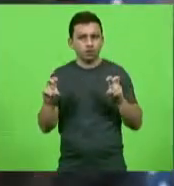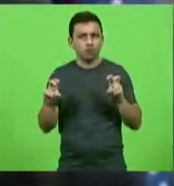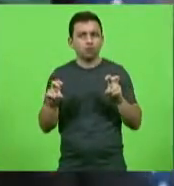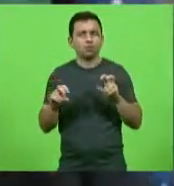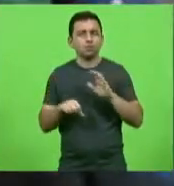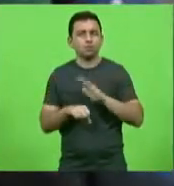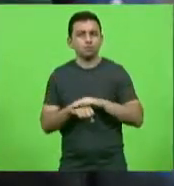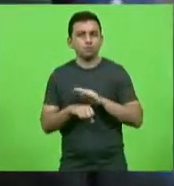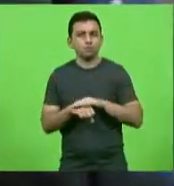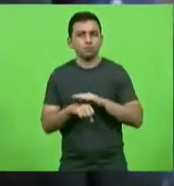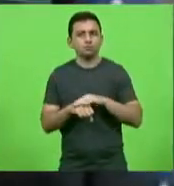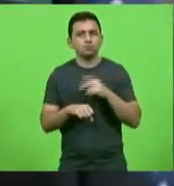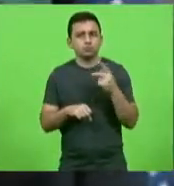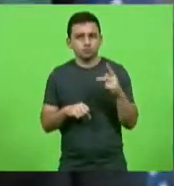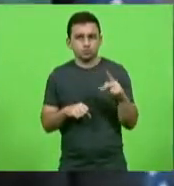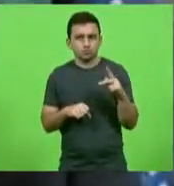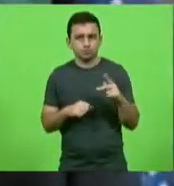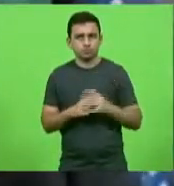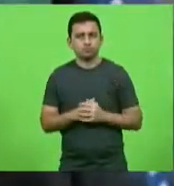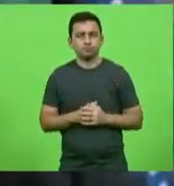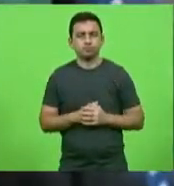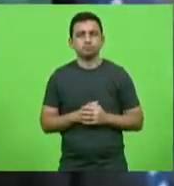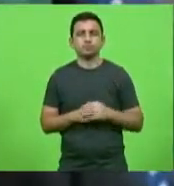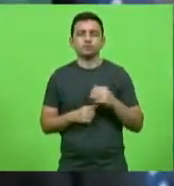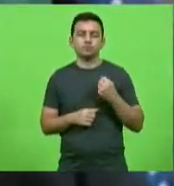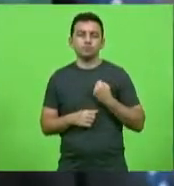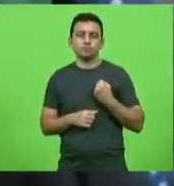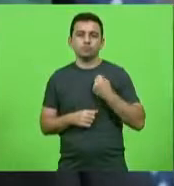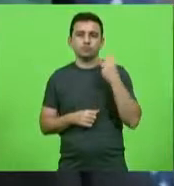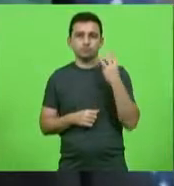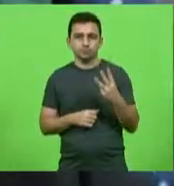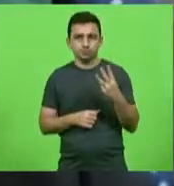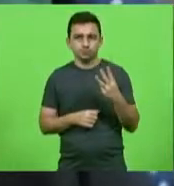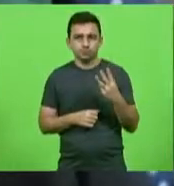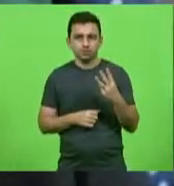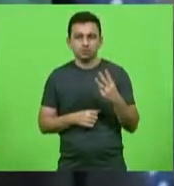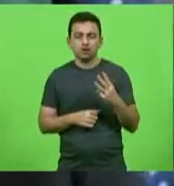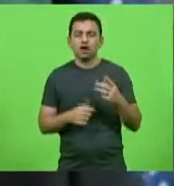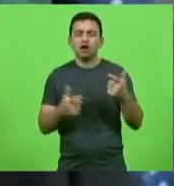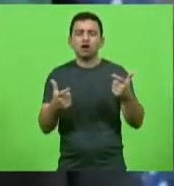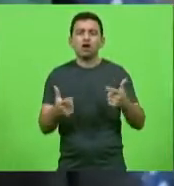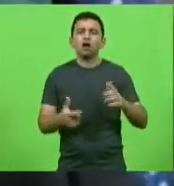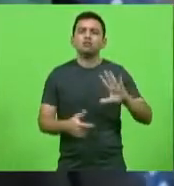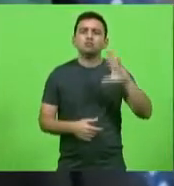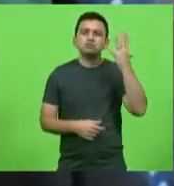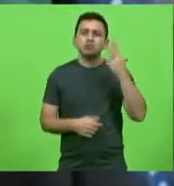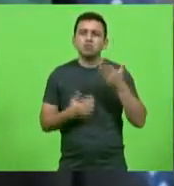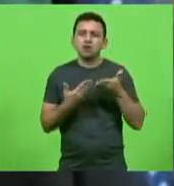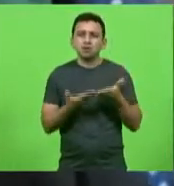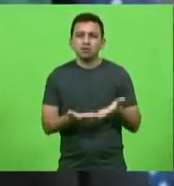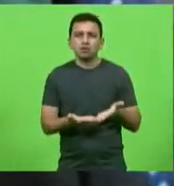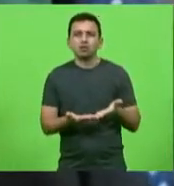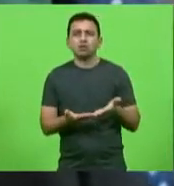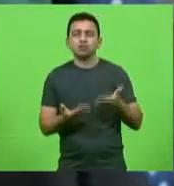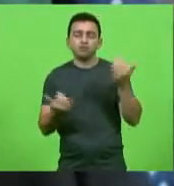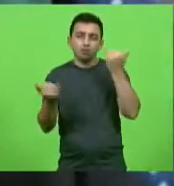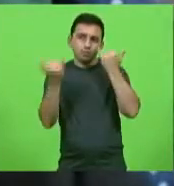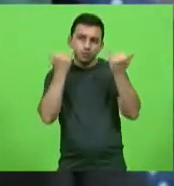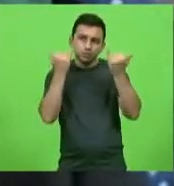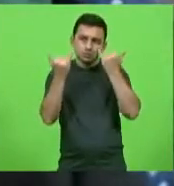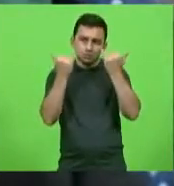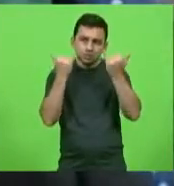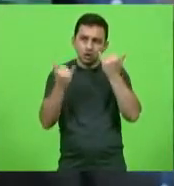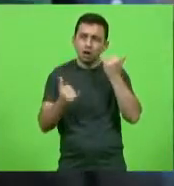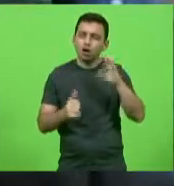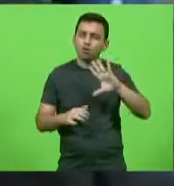atribuições exercidas pelo agente público. 3. A circunstância da incompletude de informações na